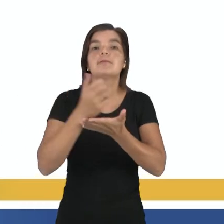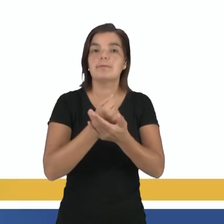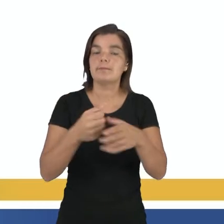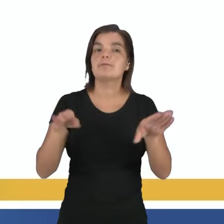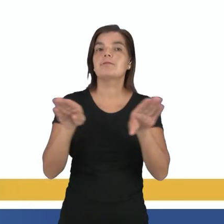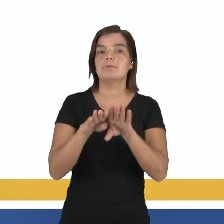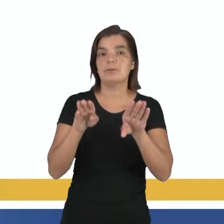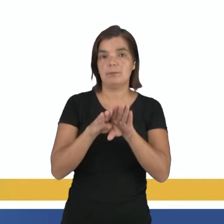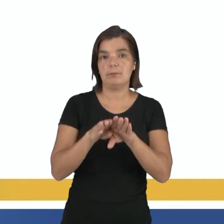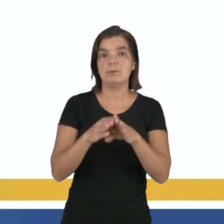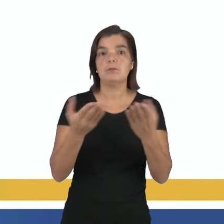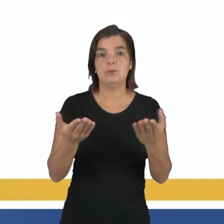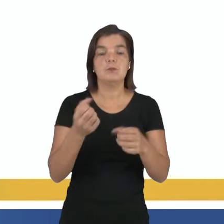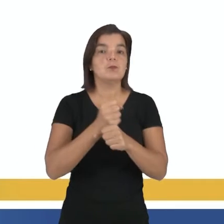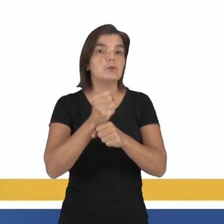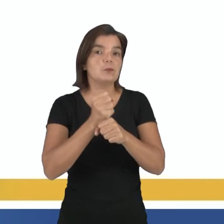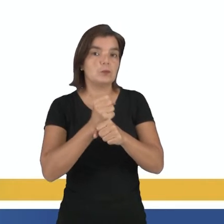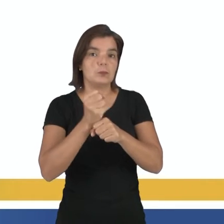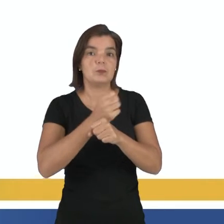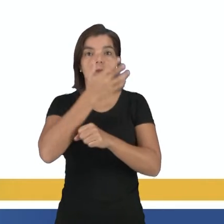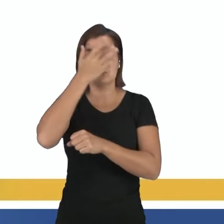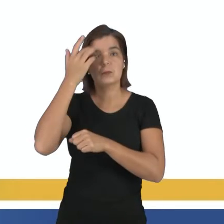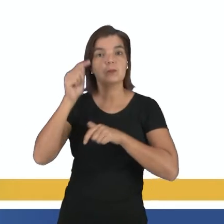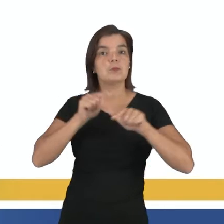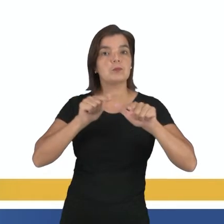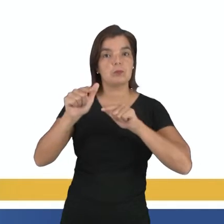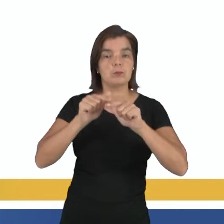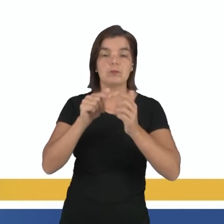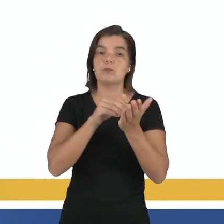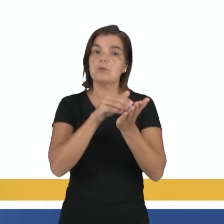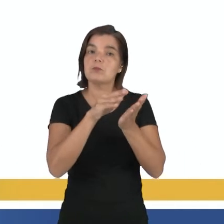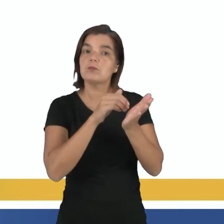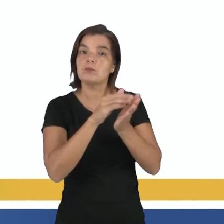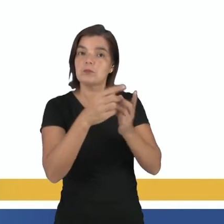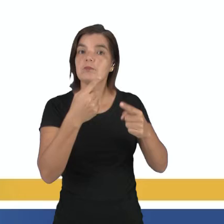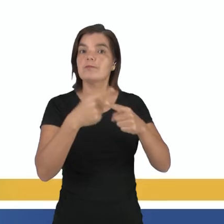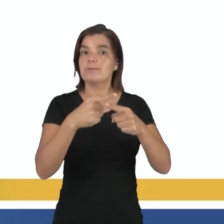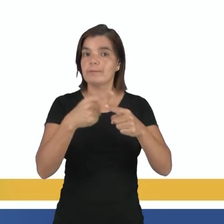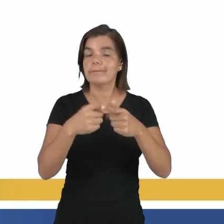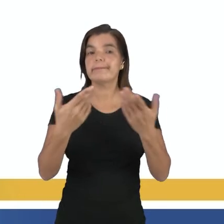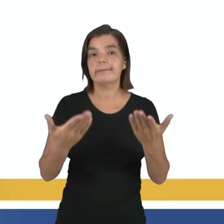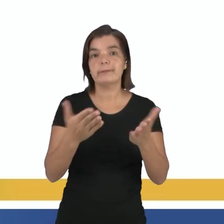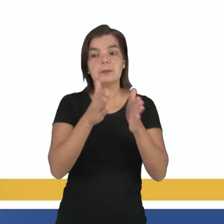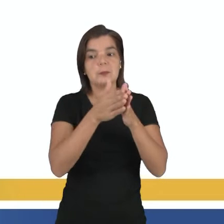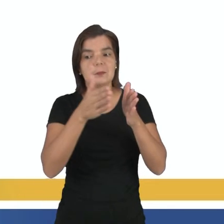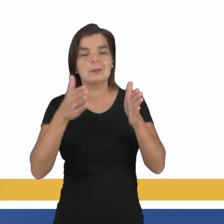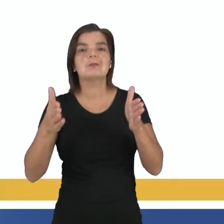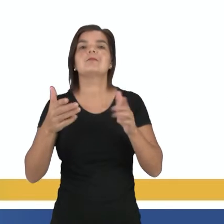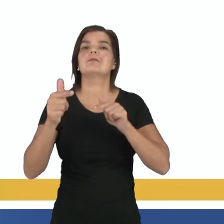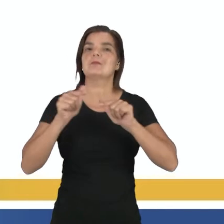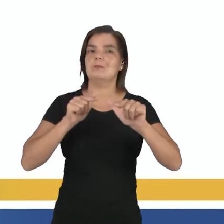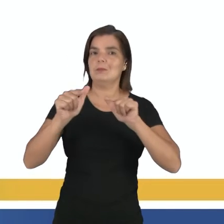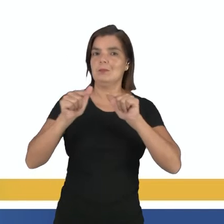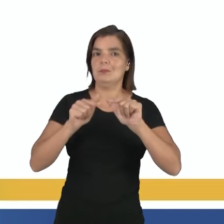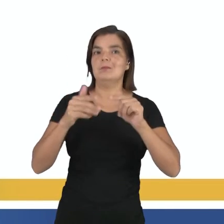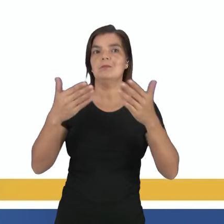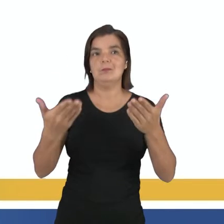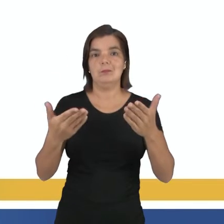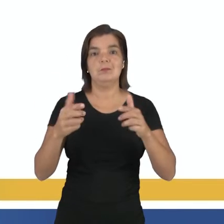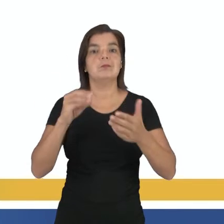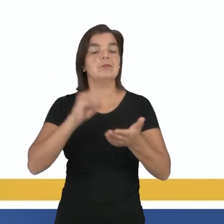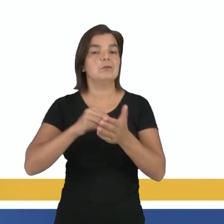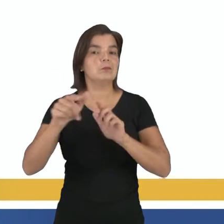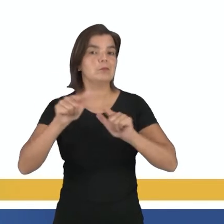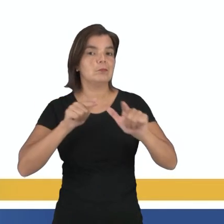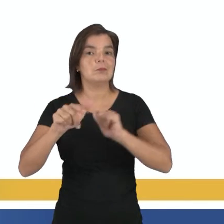colheita. Então, parte do ano, esses trabalhadores eles são dispensados. Então, eles têm períodos que eles trabalham. Então, é um tipo de